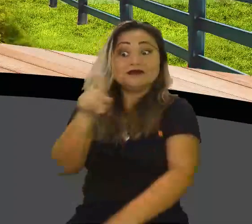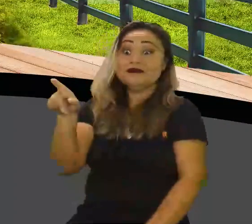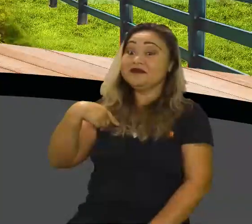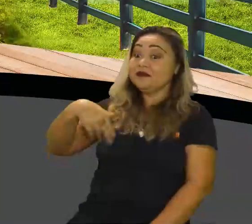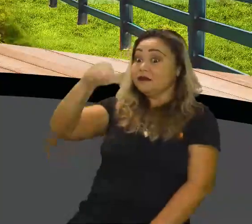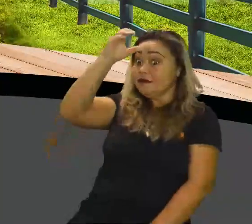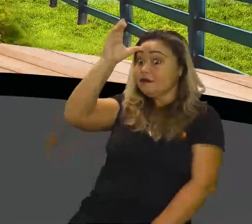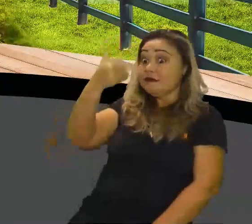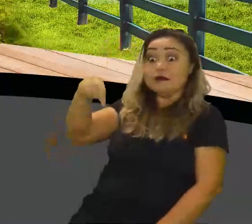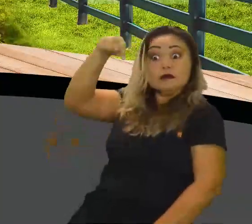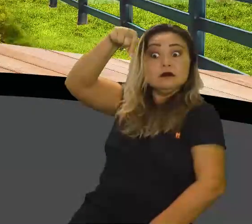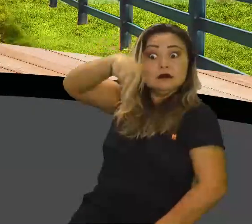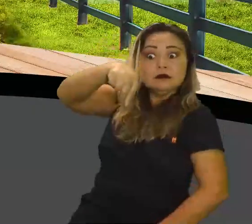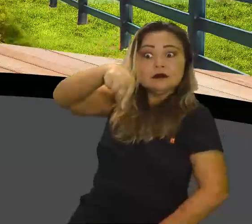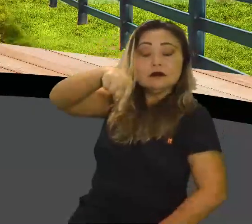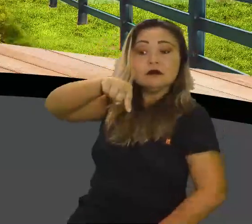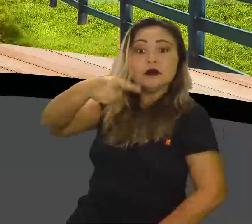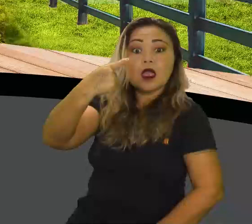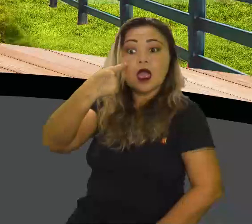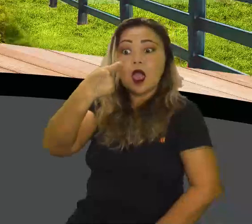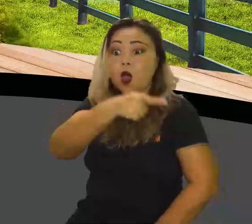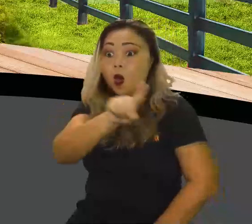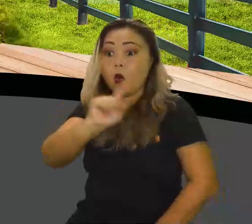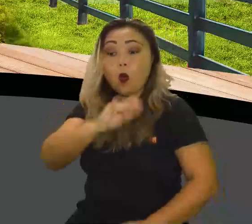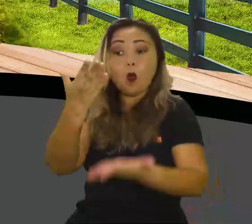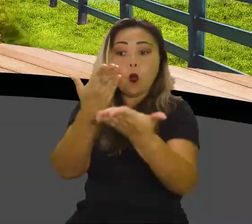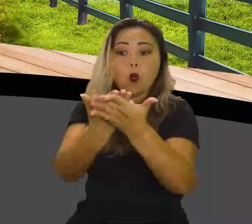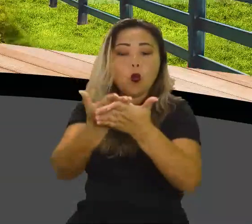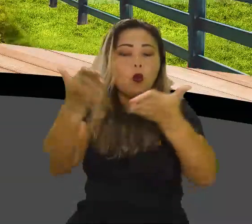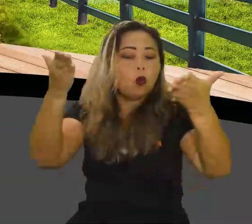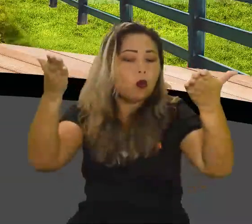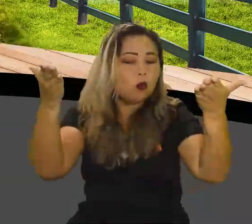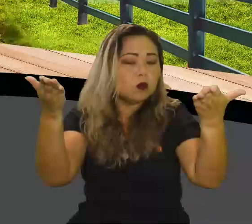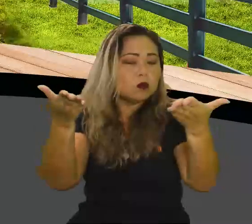chegou! Olha, a aula de hoje,